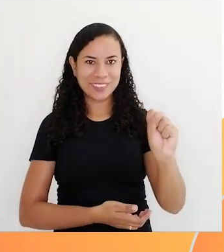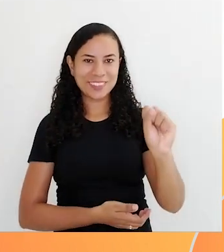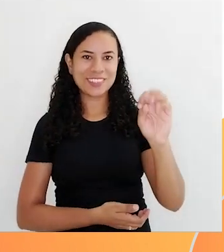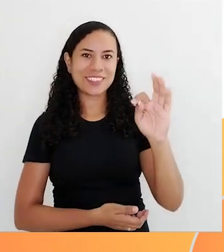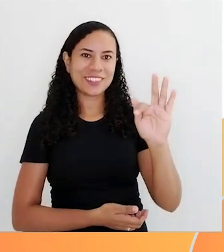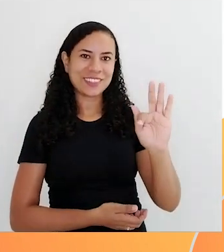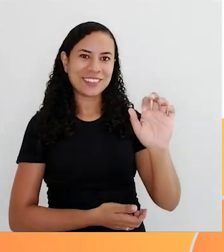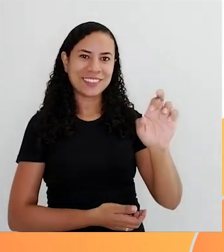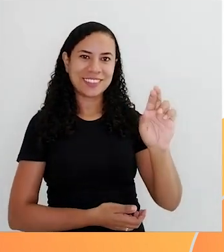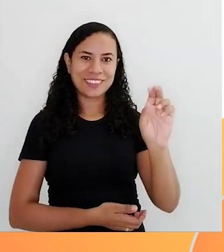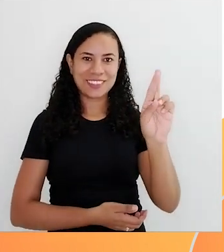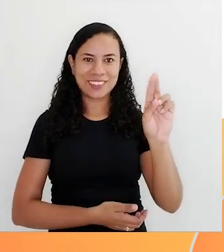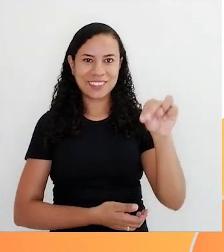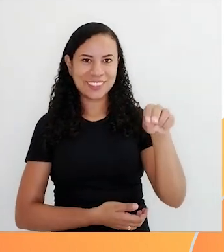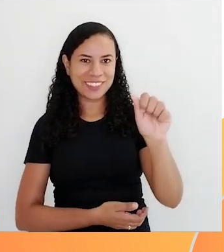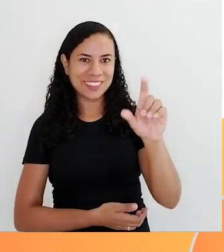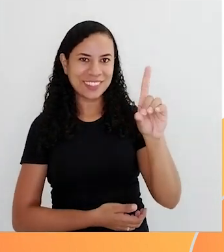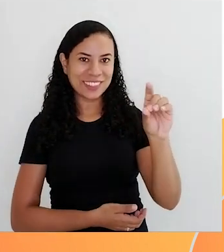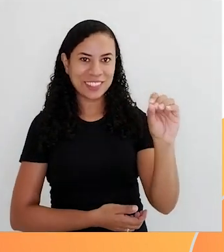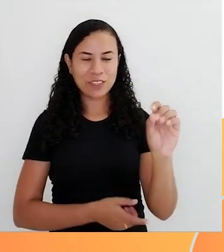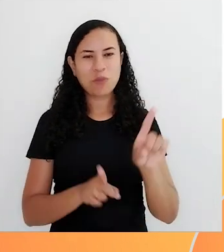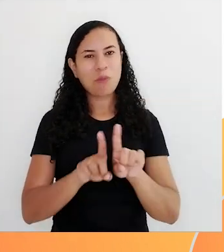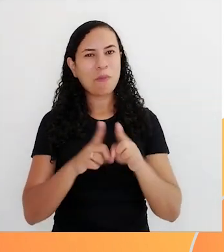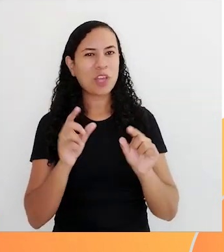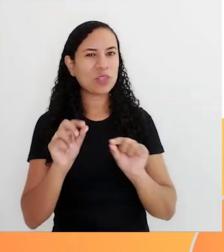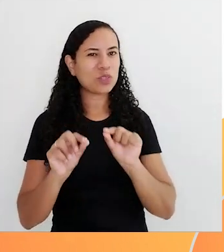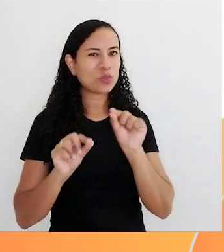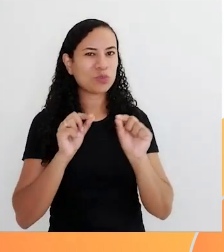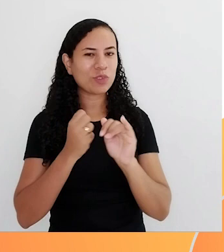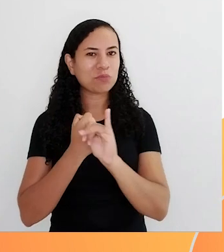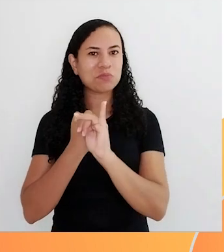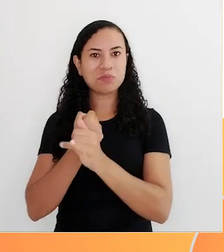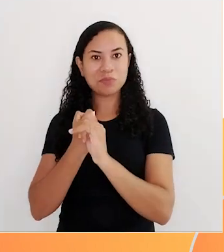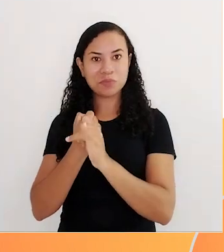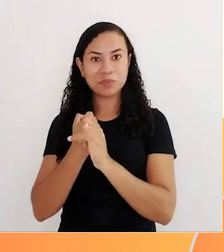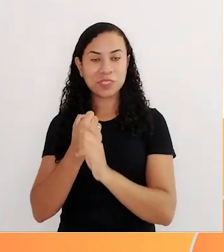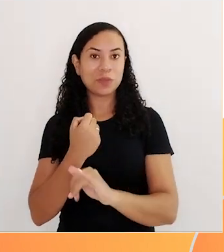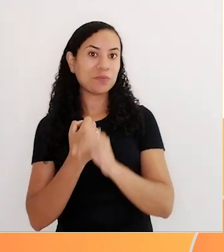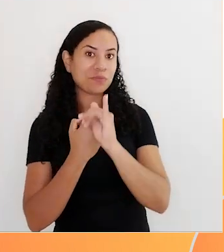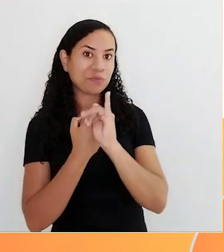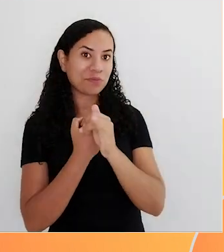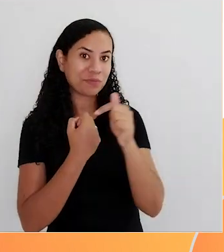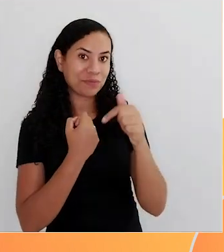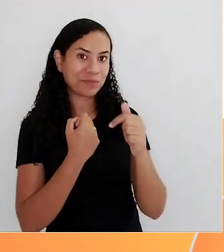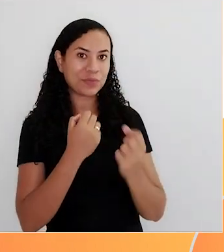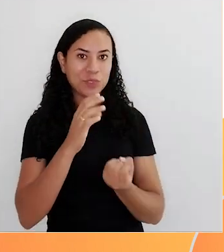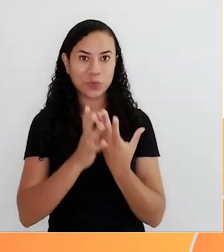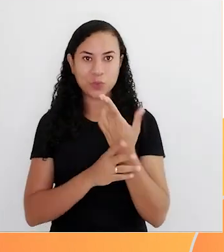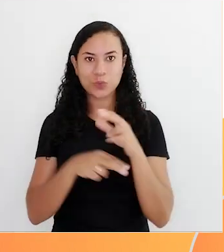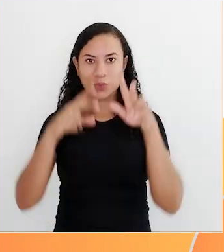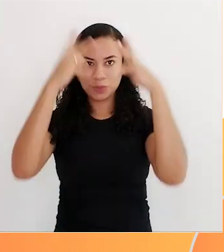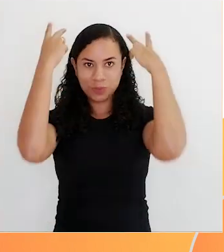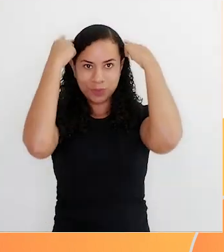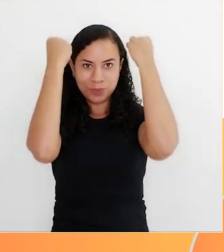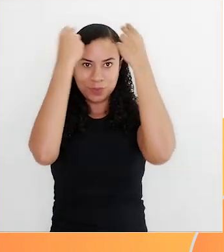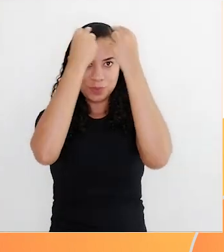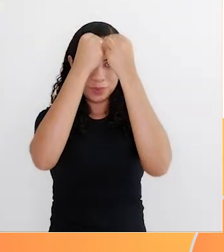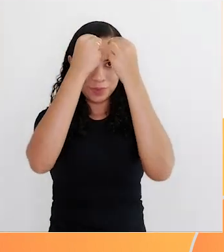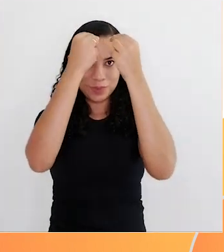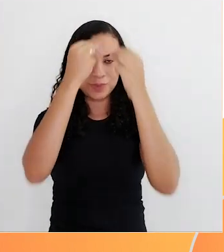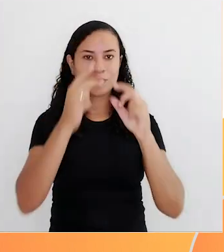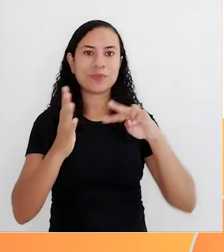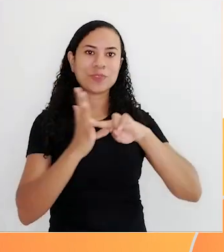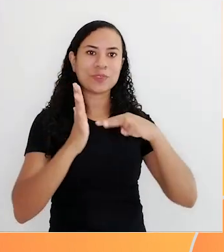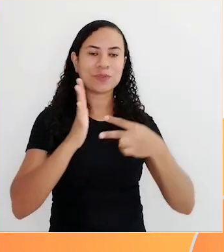Veríssimo. Mas afinal, o que é a crônica? A crônica vem do grego cronos, que